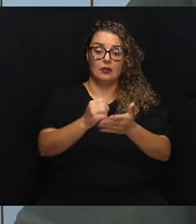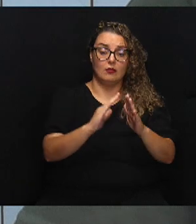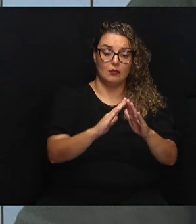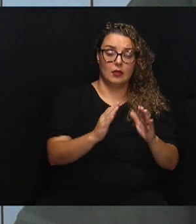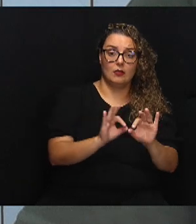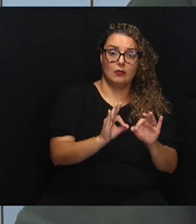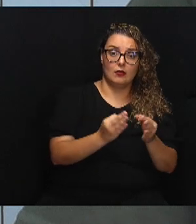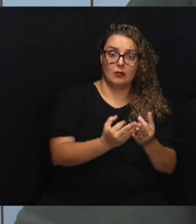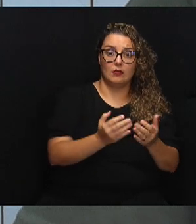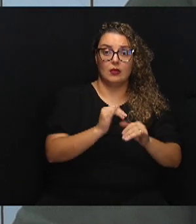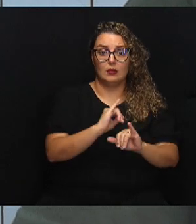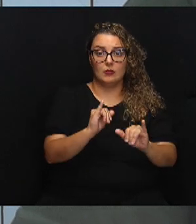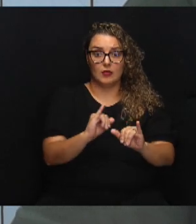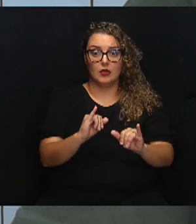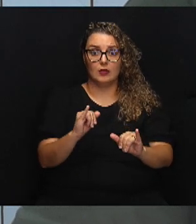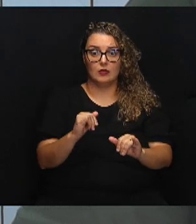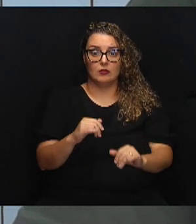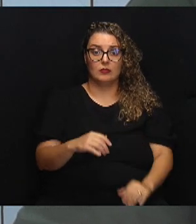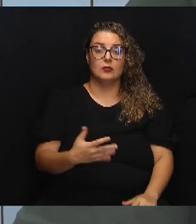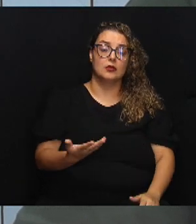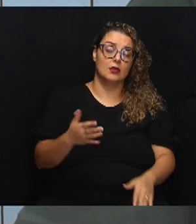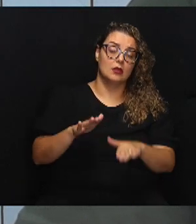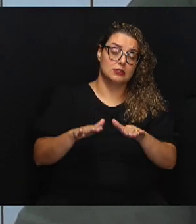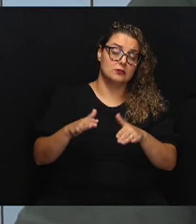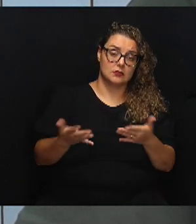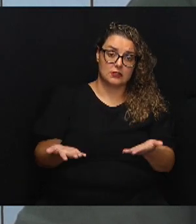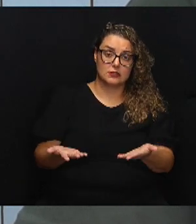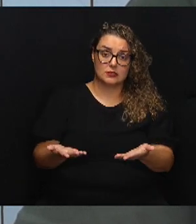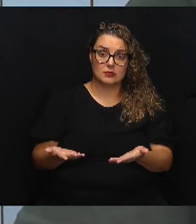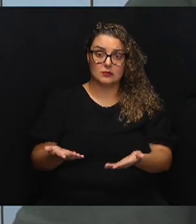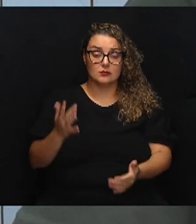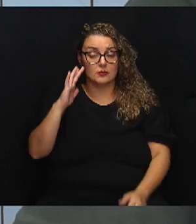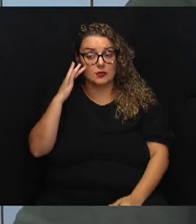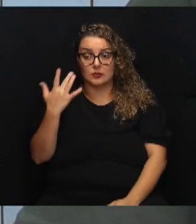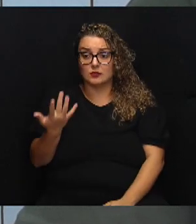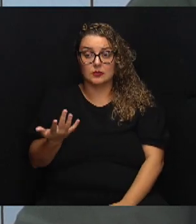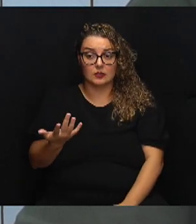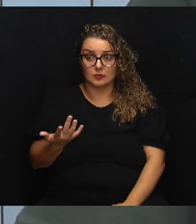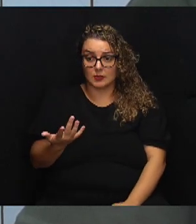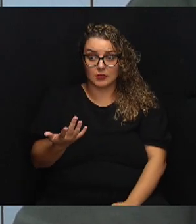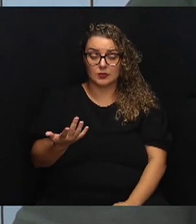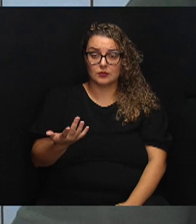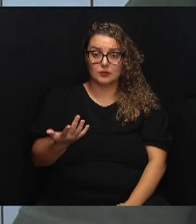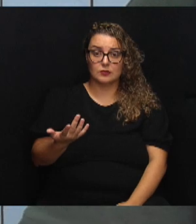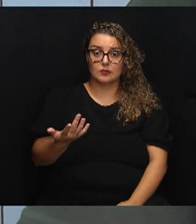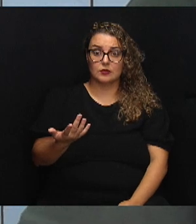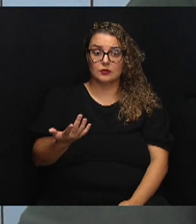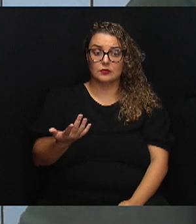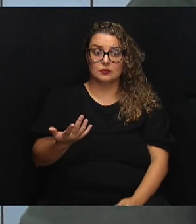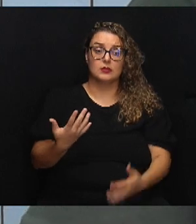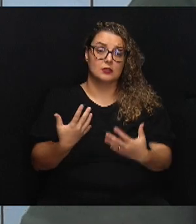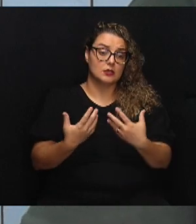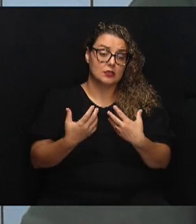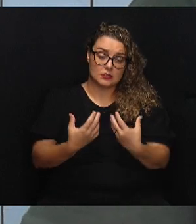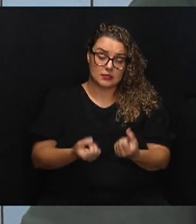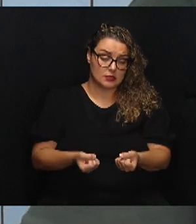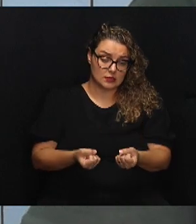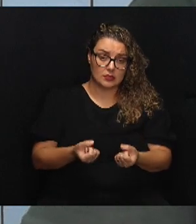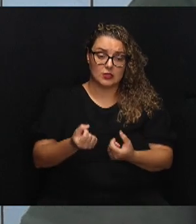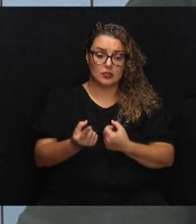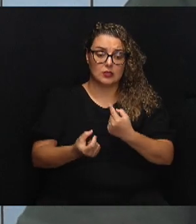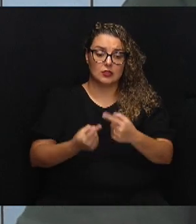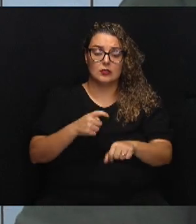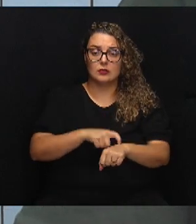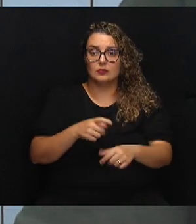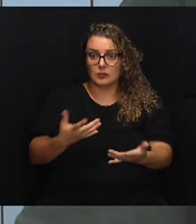familiares, adultos que por muitas vezes acabam não sabendo e aceitando determinadas